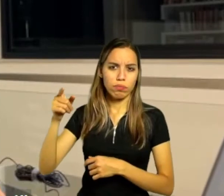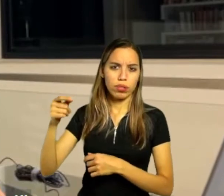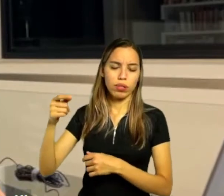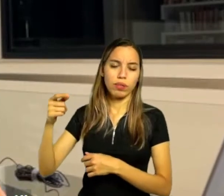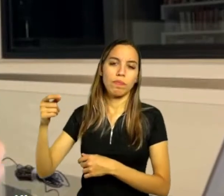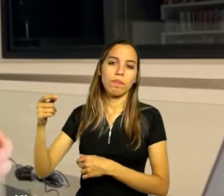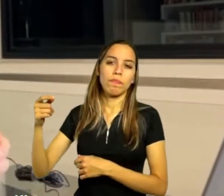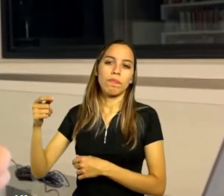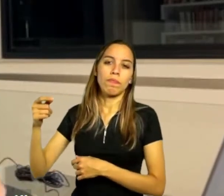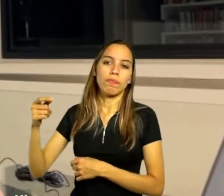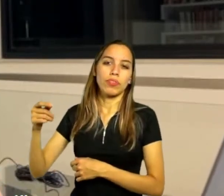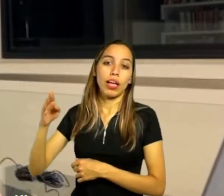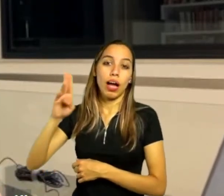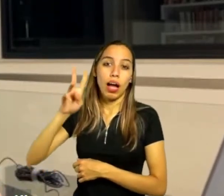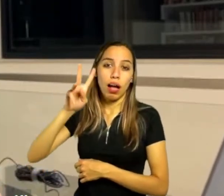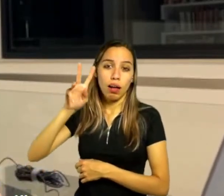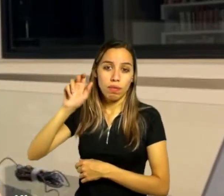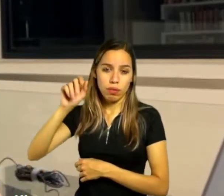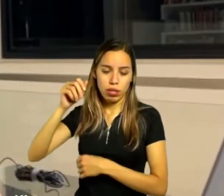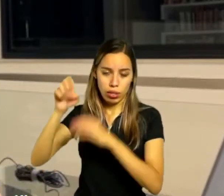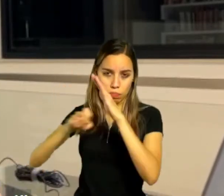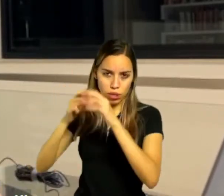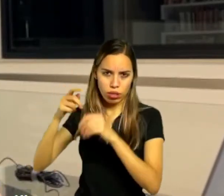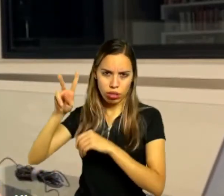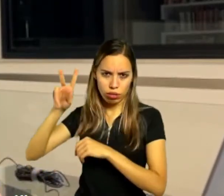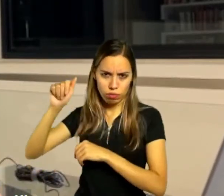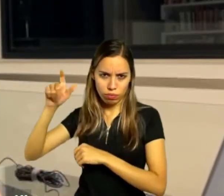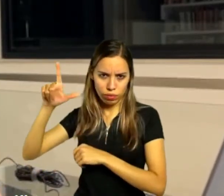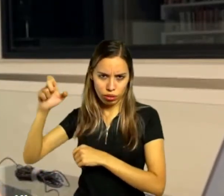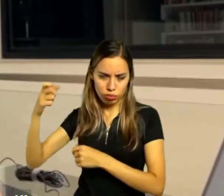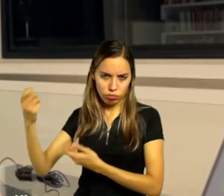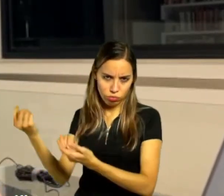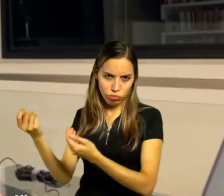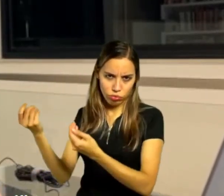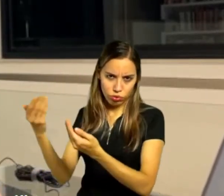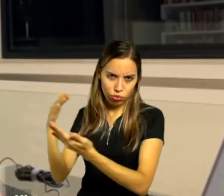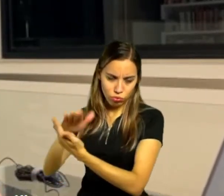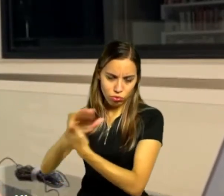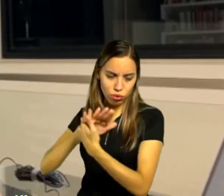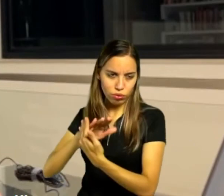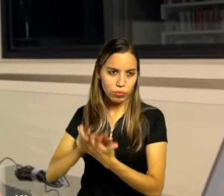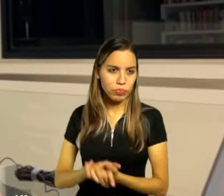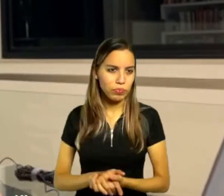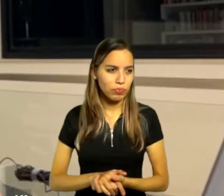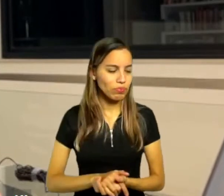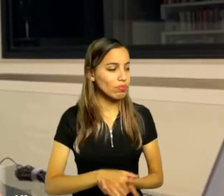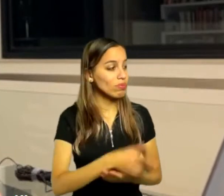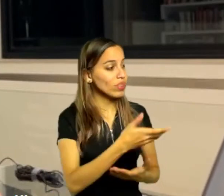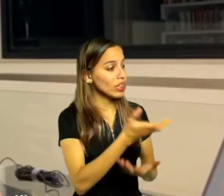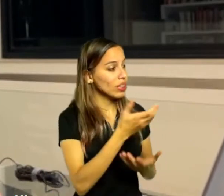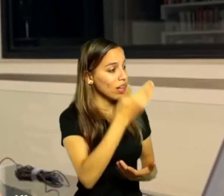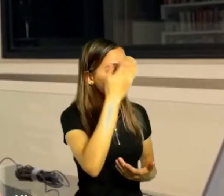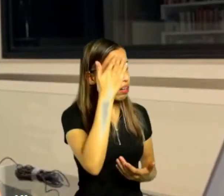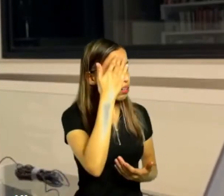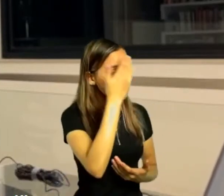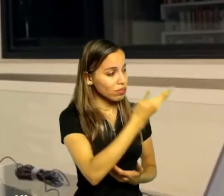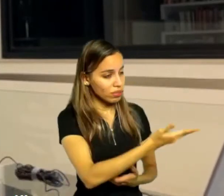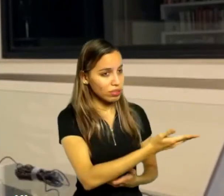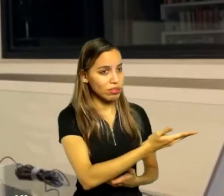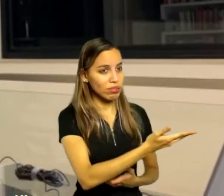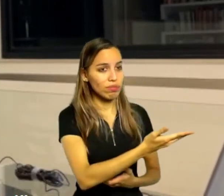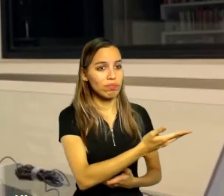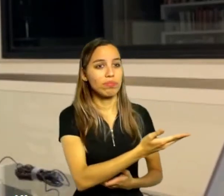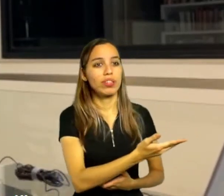encerrar, antes, é claro, agradecendo o Drauzio novamente, eu queria colocar no ar o vídeo da Vale, agradecendo ao